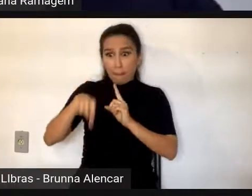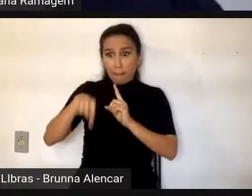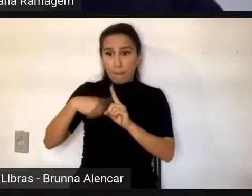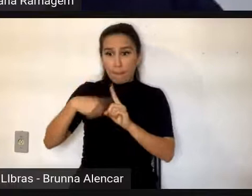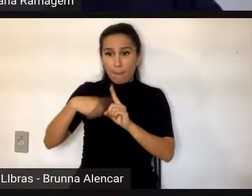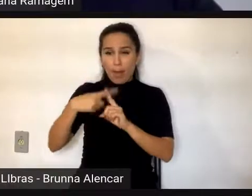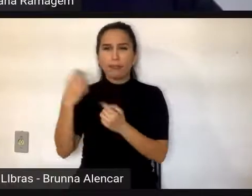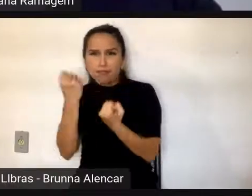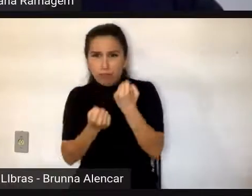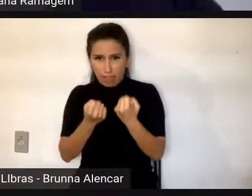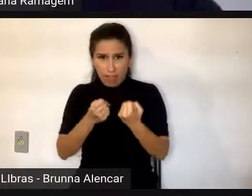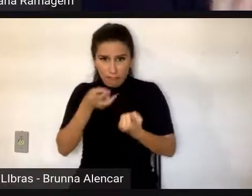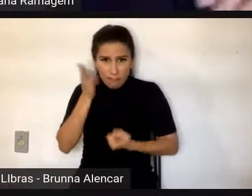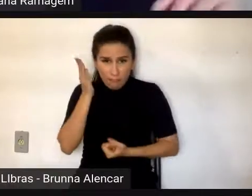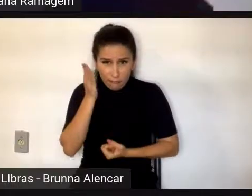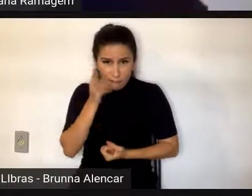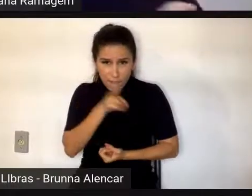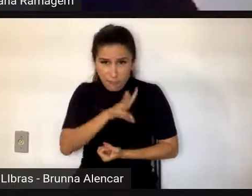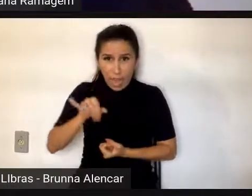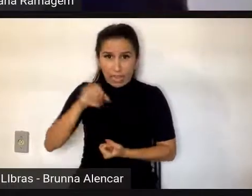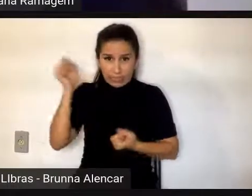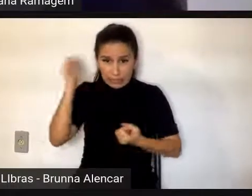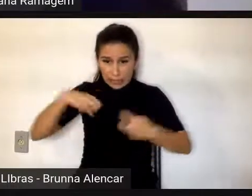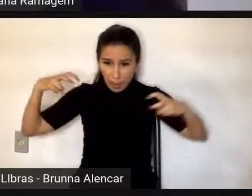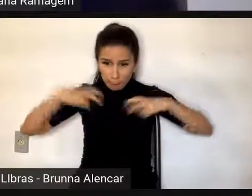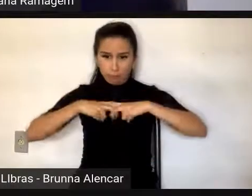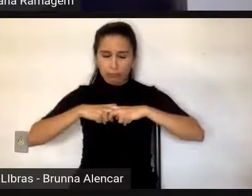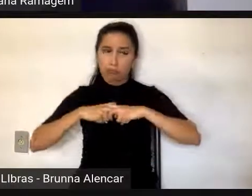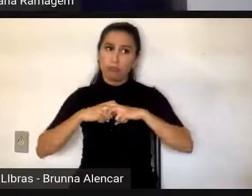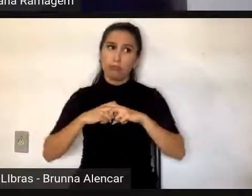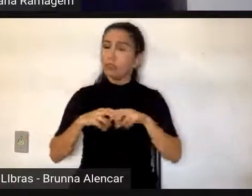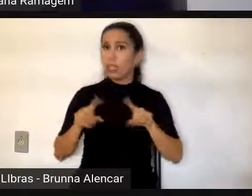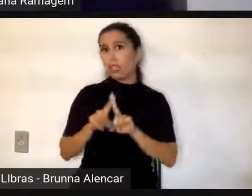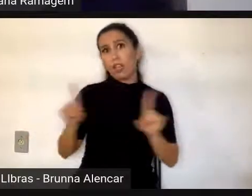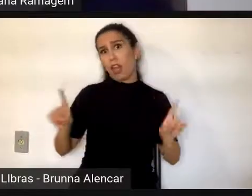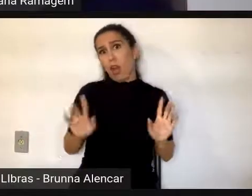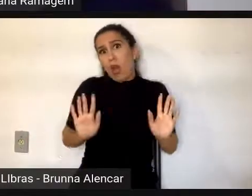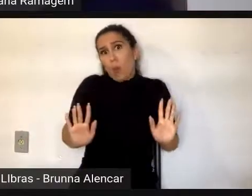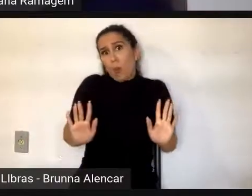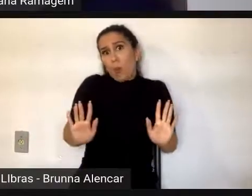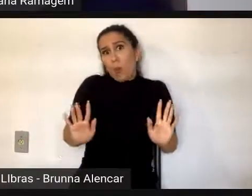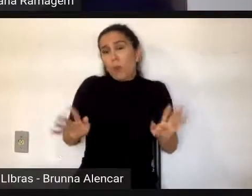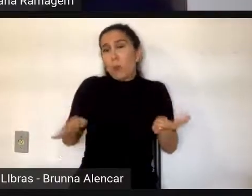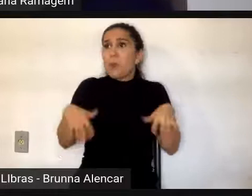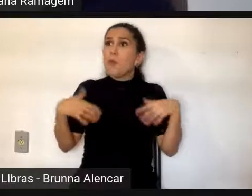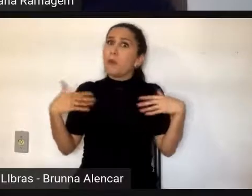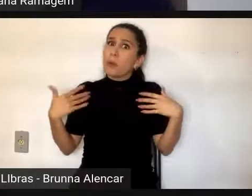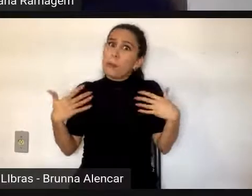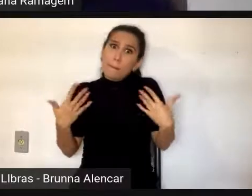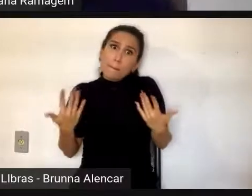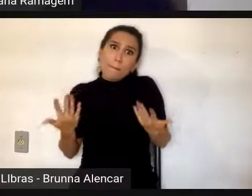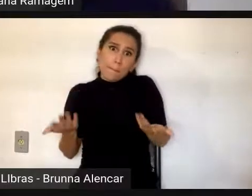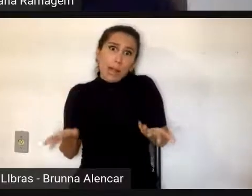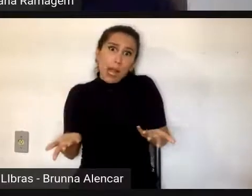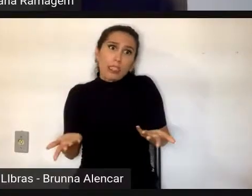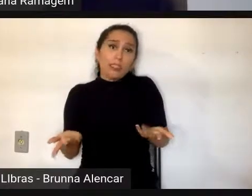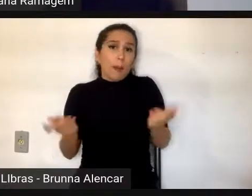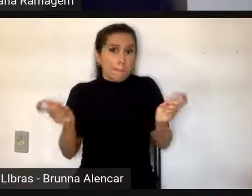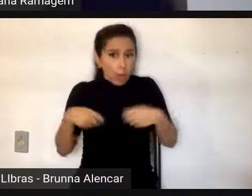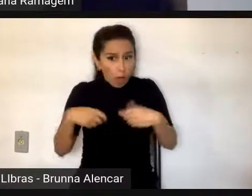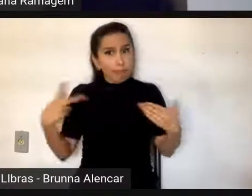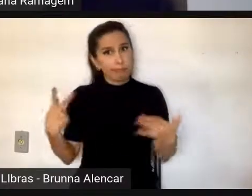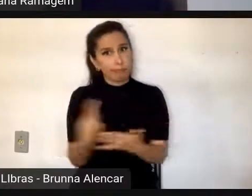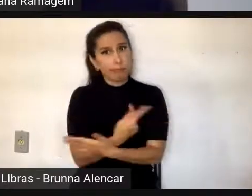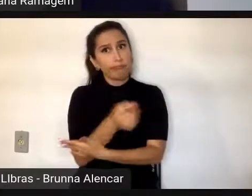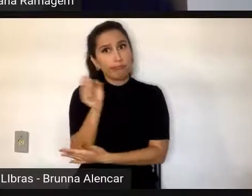você for abstêmio, isso não te assegura que um acidente de trânsito não vai ocorrer, né? Então, acho que isso deixa